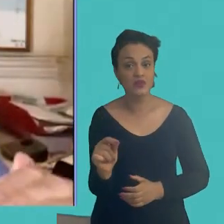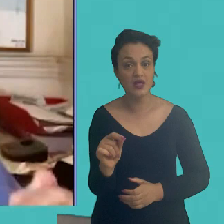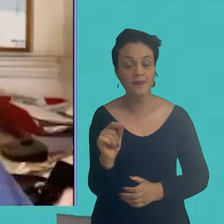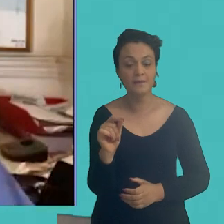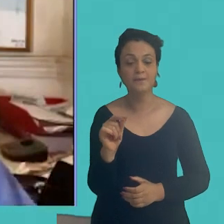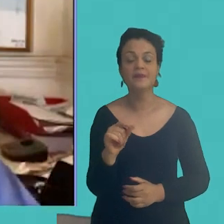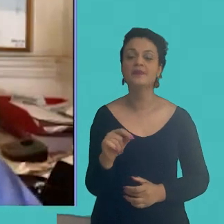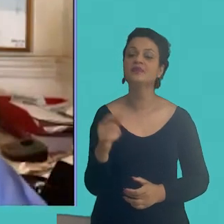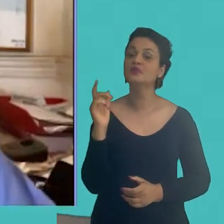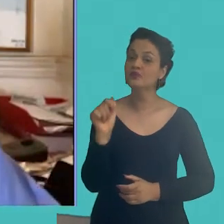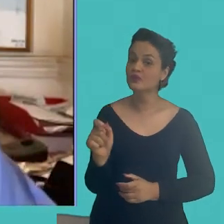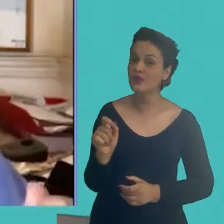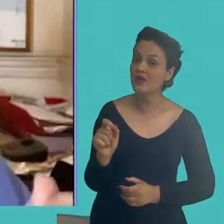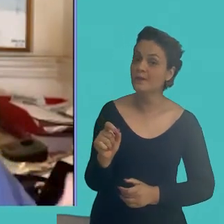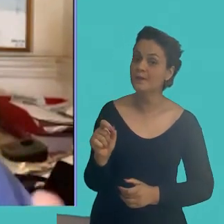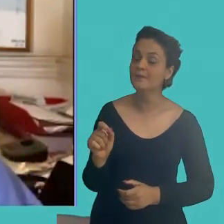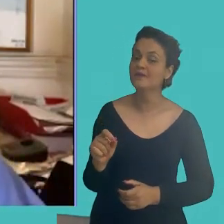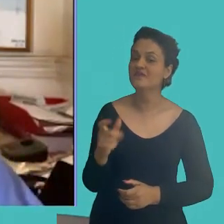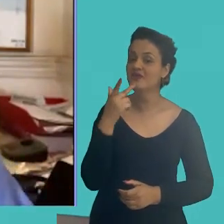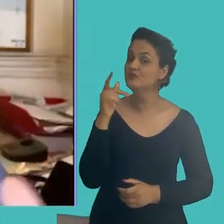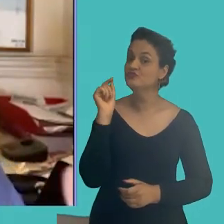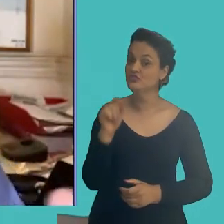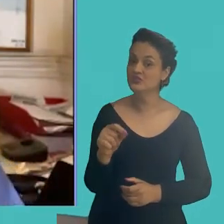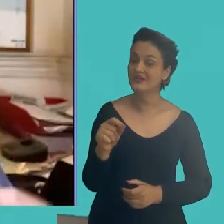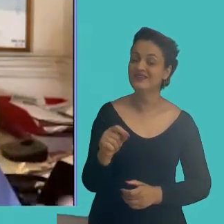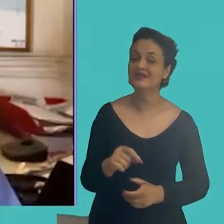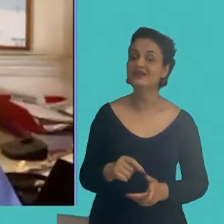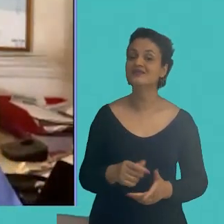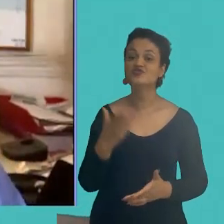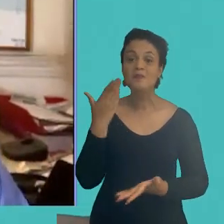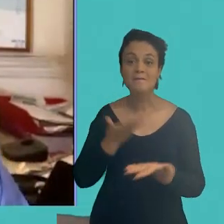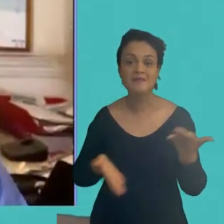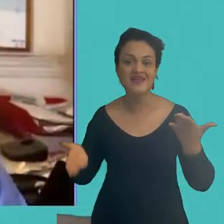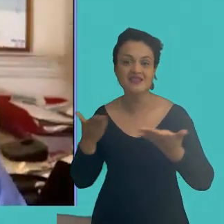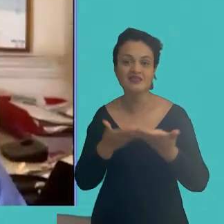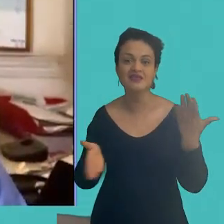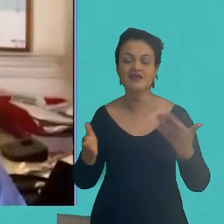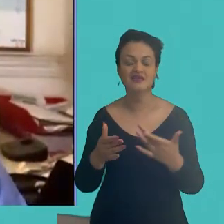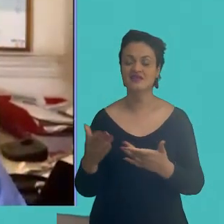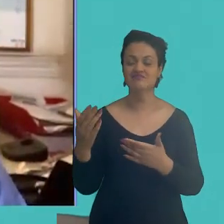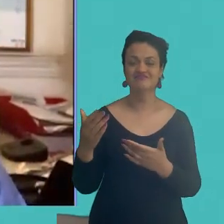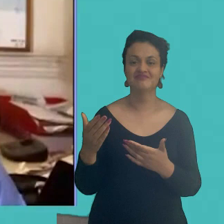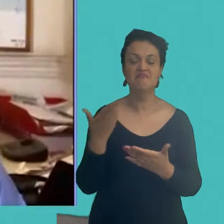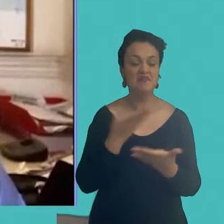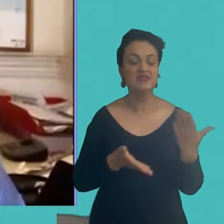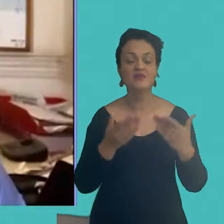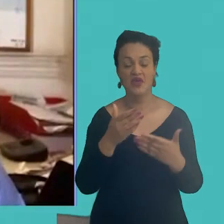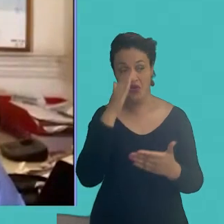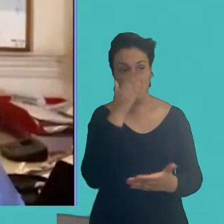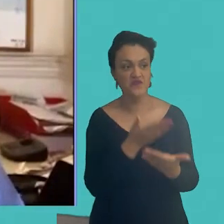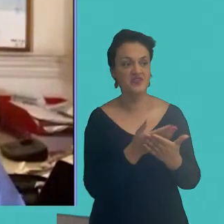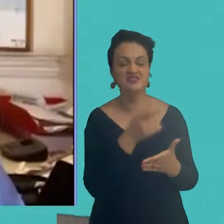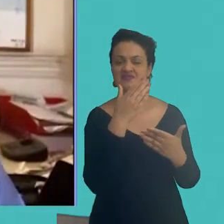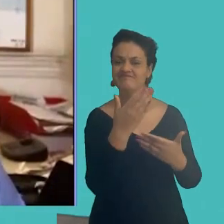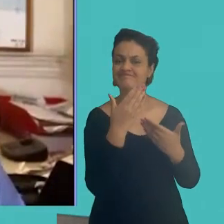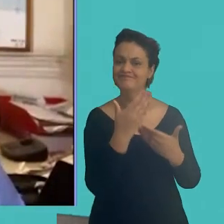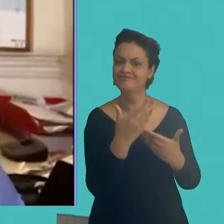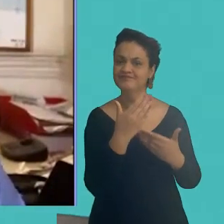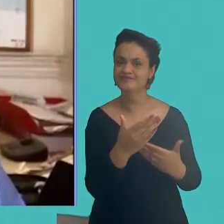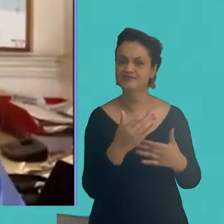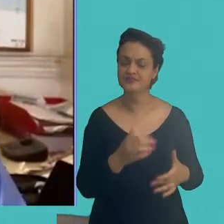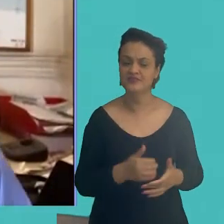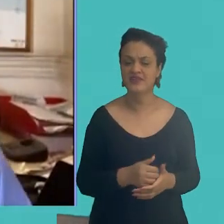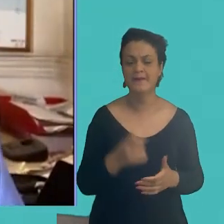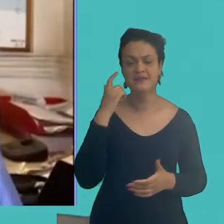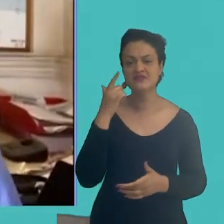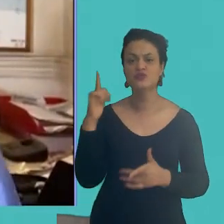praticamente, diretamente, da perda de credibilidade até aqui atribuída àqueles que eu